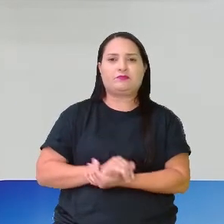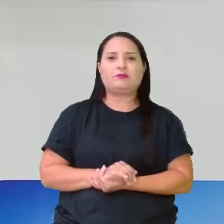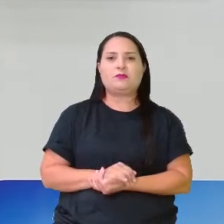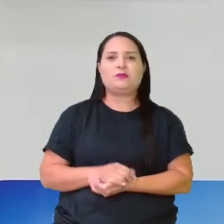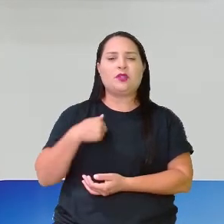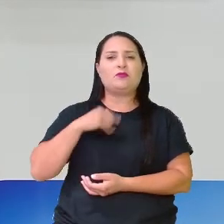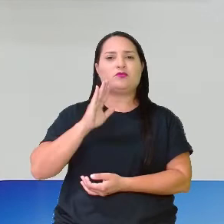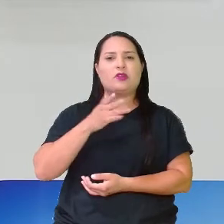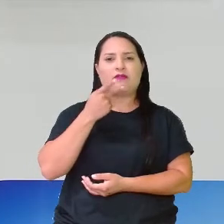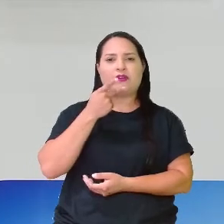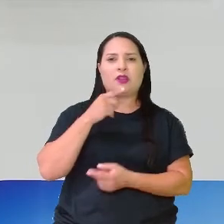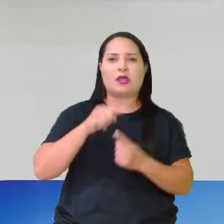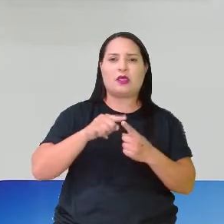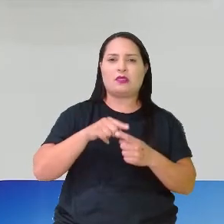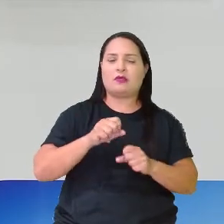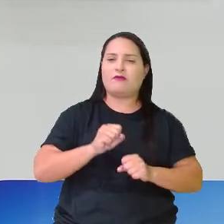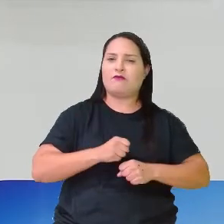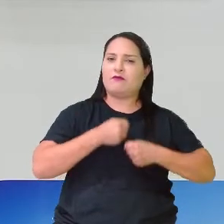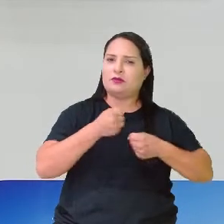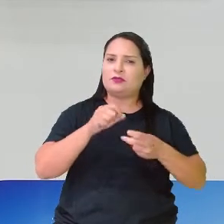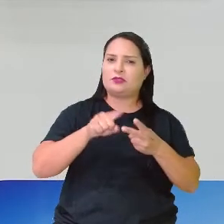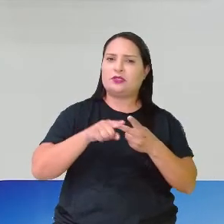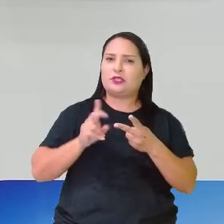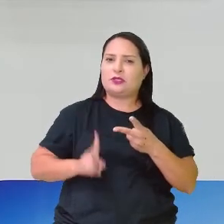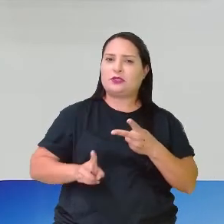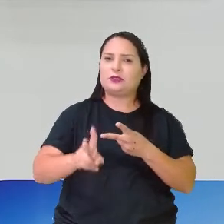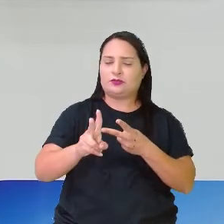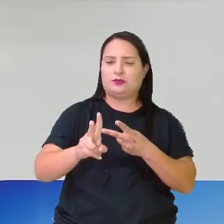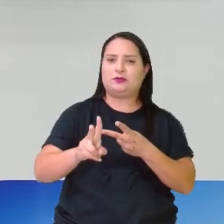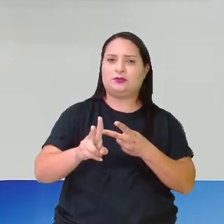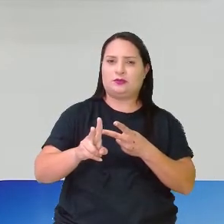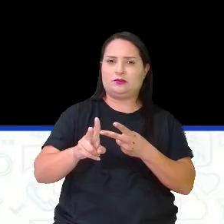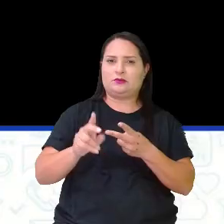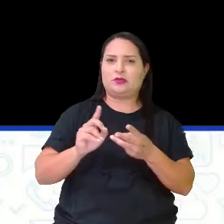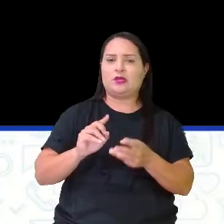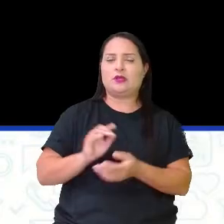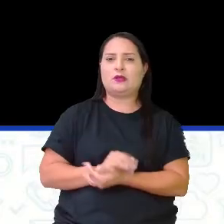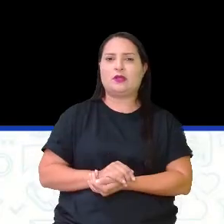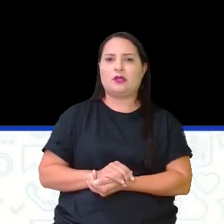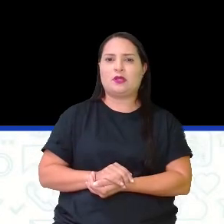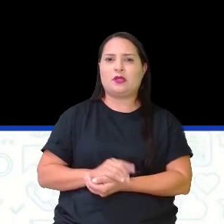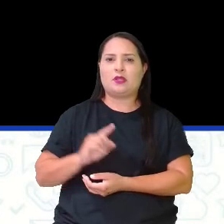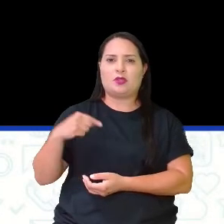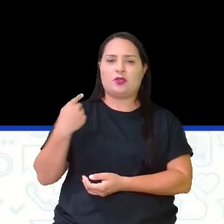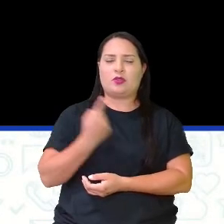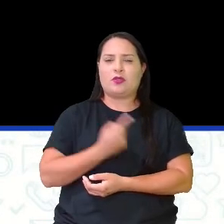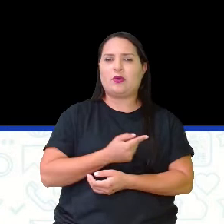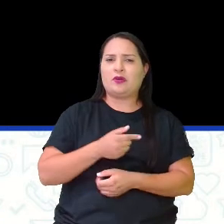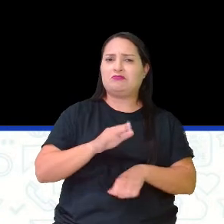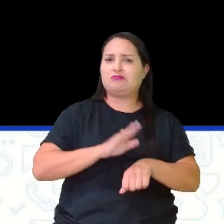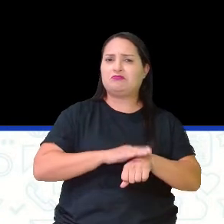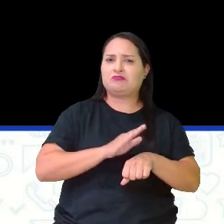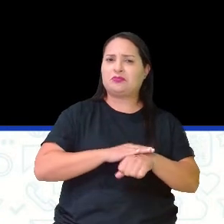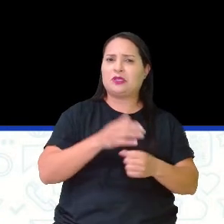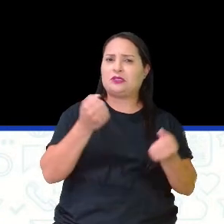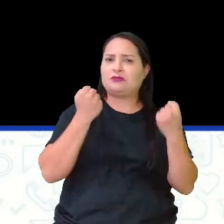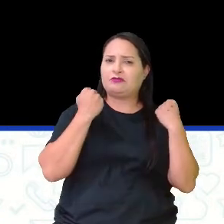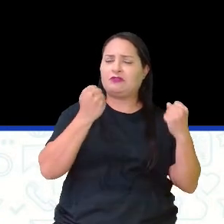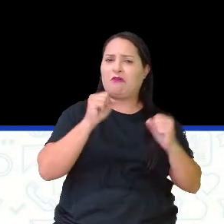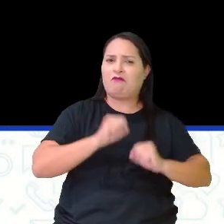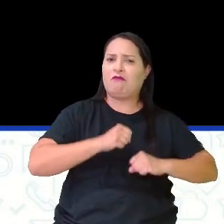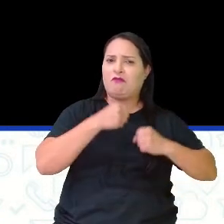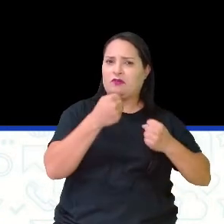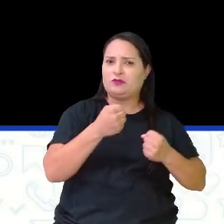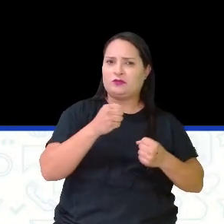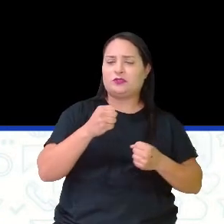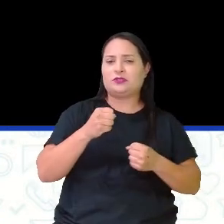falei de força e de resistência. Mas quando a gente vai fazer qualquer exercício que seja de força ou resistência, a